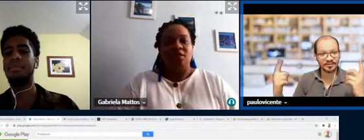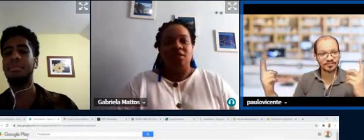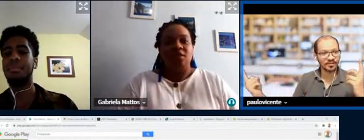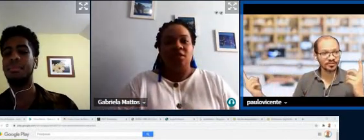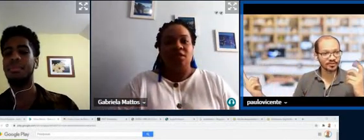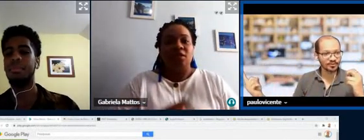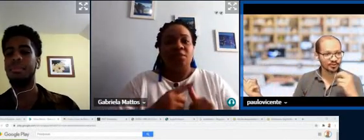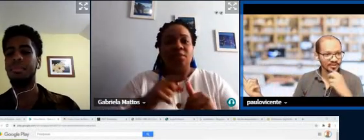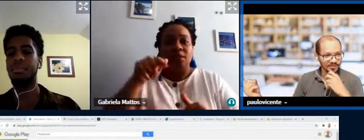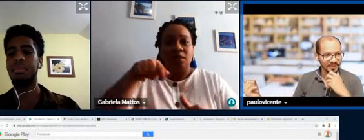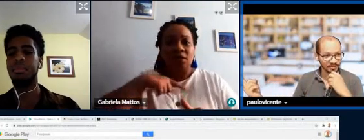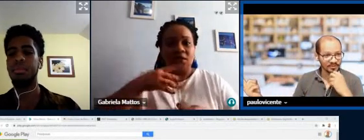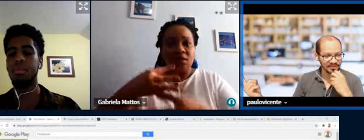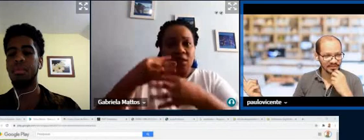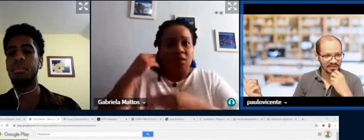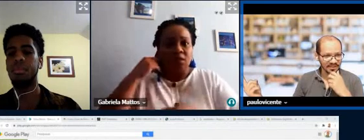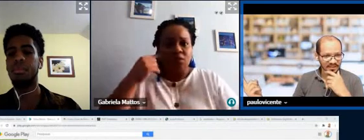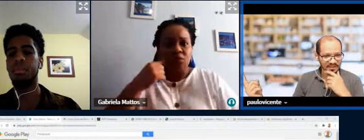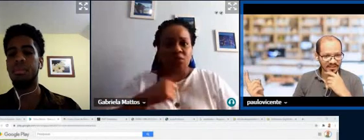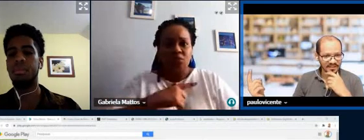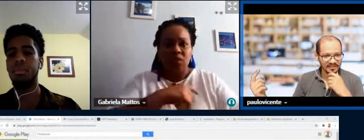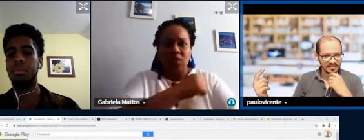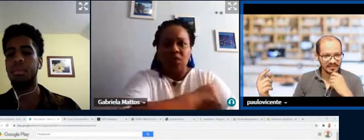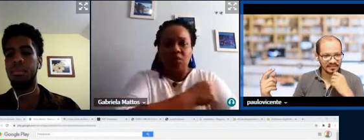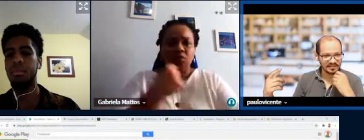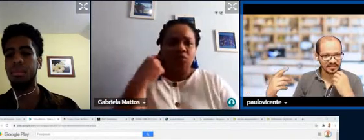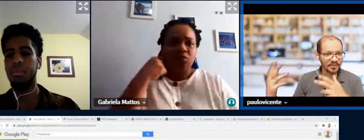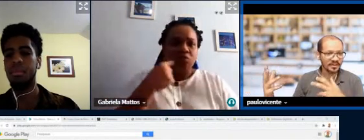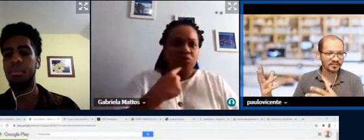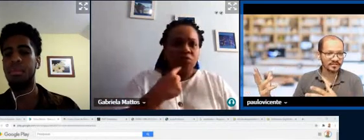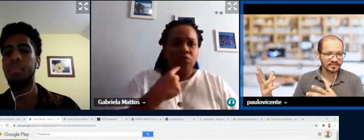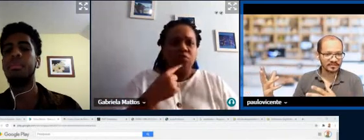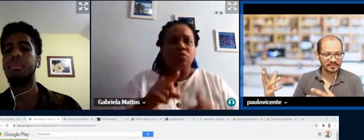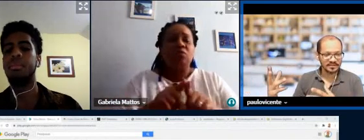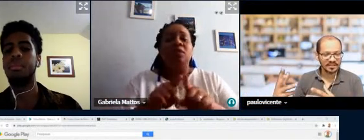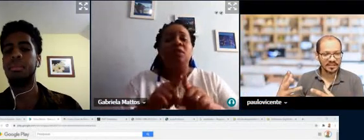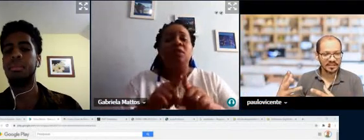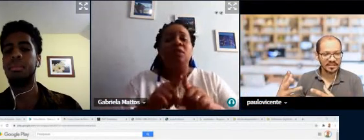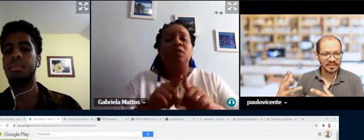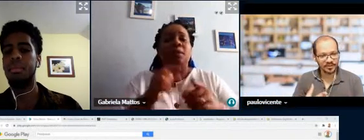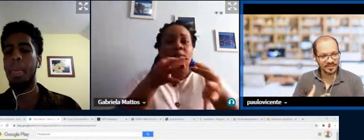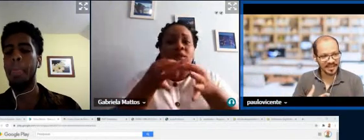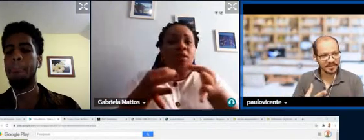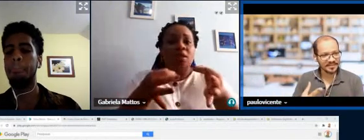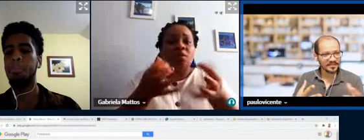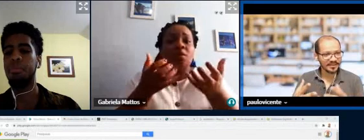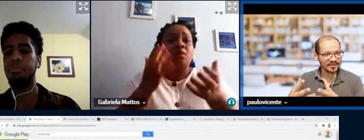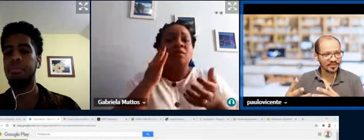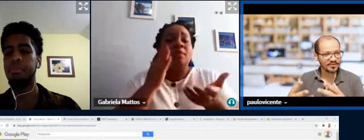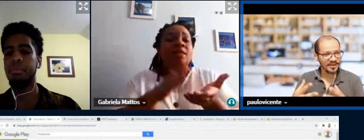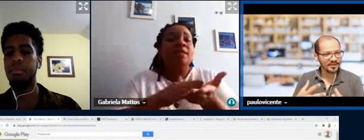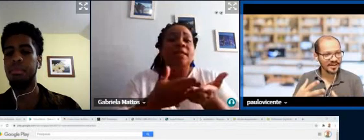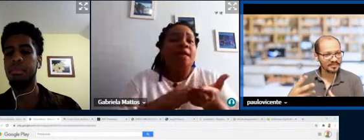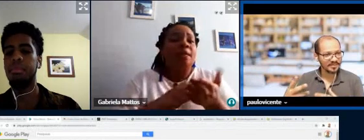se tem algum aluno surdo que acompanhou e a opinião. E eu queria ouvir os intérpretes também, o que é que